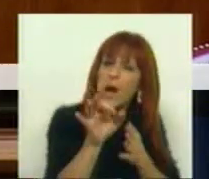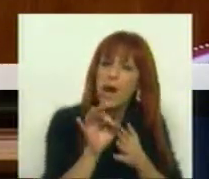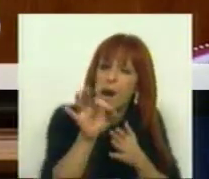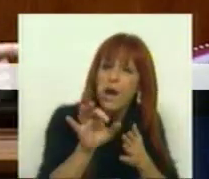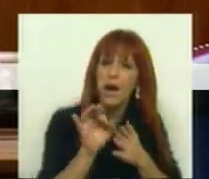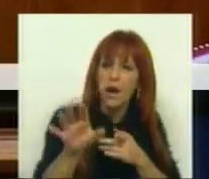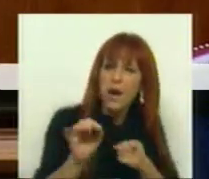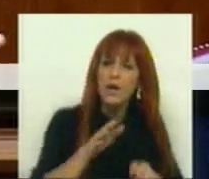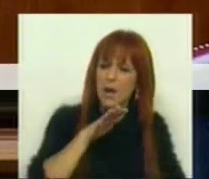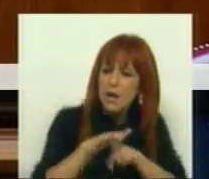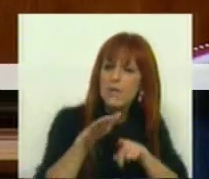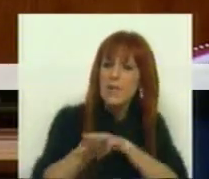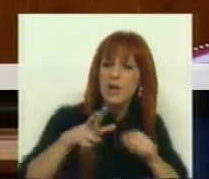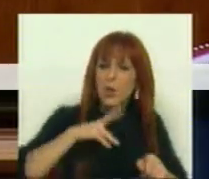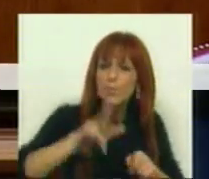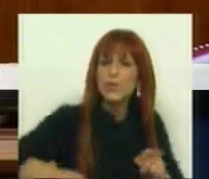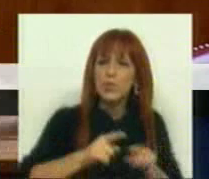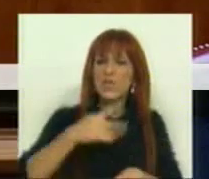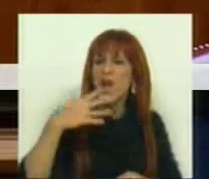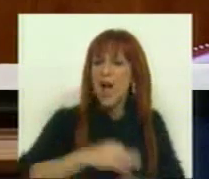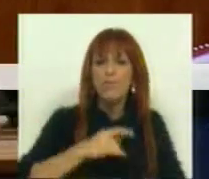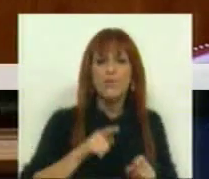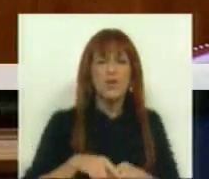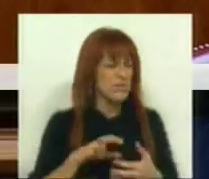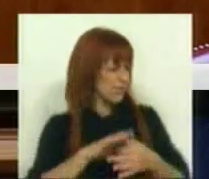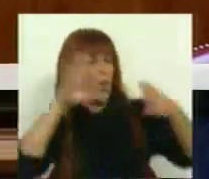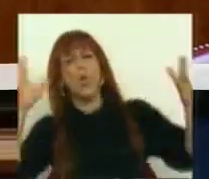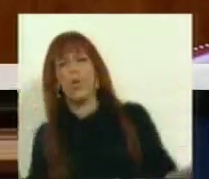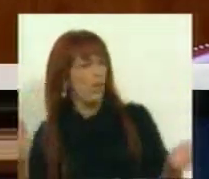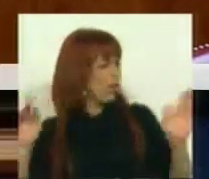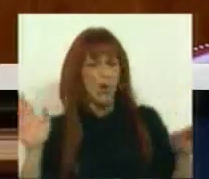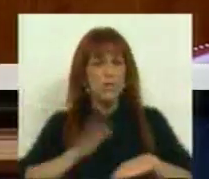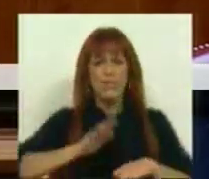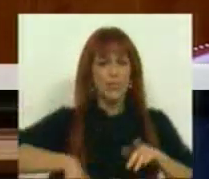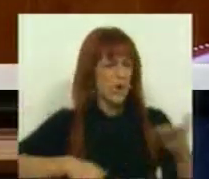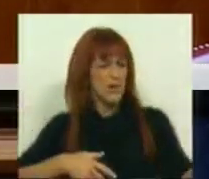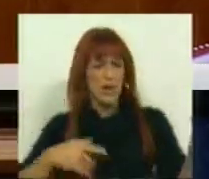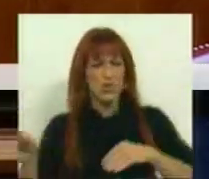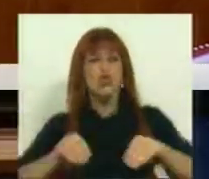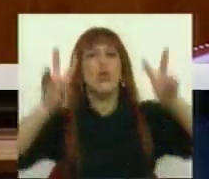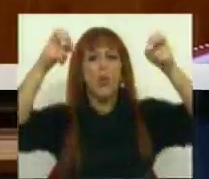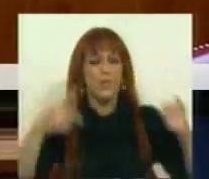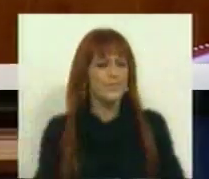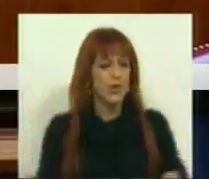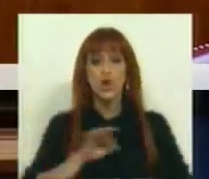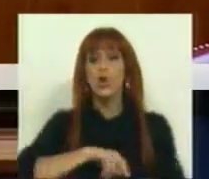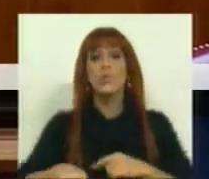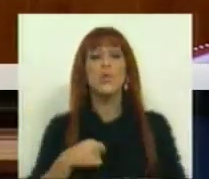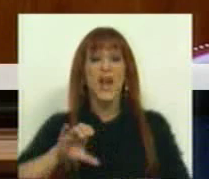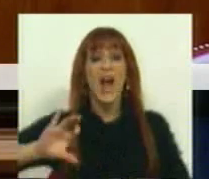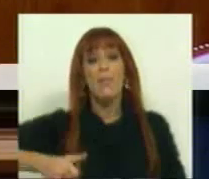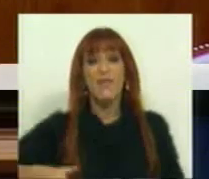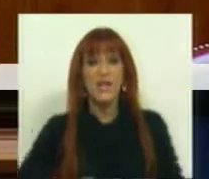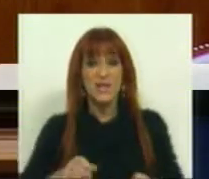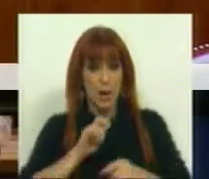um impacto para Portugal absolutamente desproporcionado face àquilo que estava em jogo. E, portanto, Sr. Deputado, em Cabo Verde,